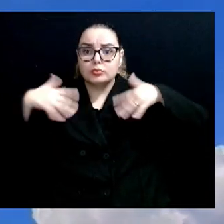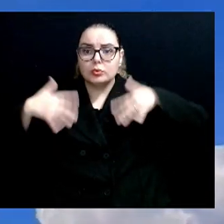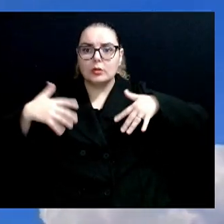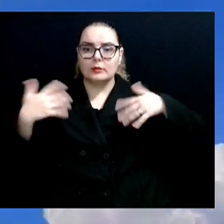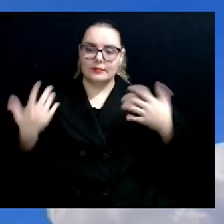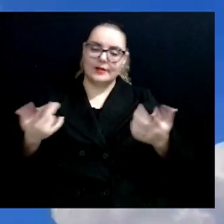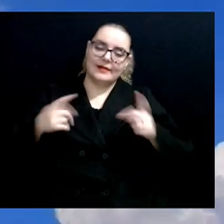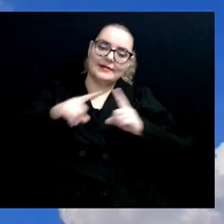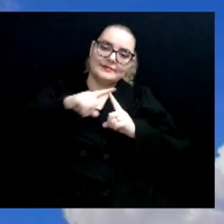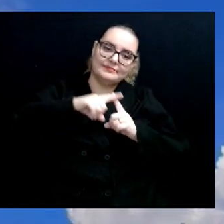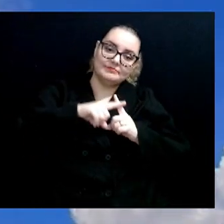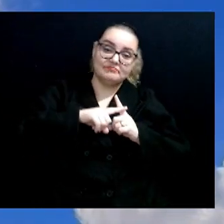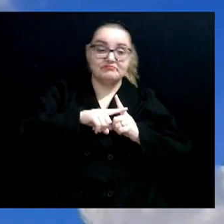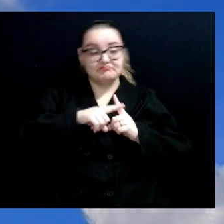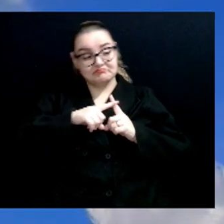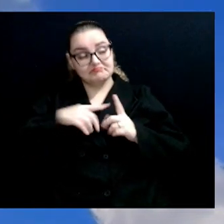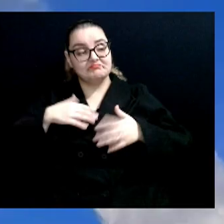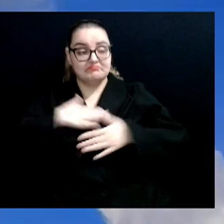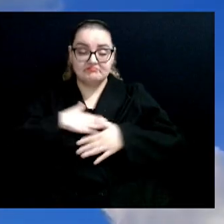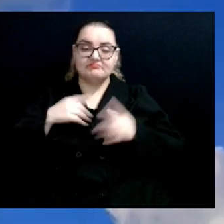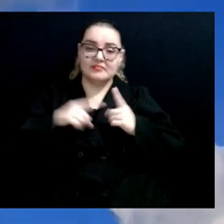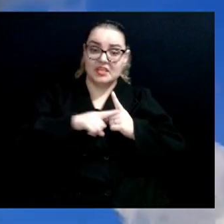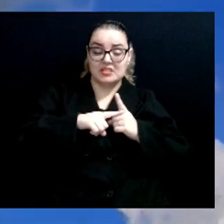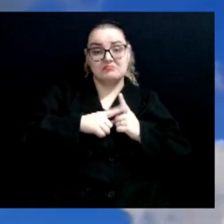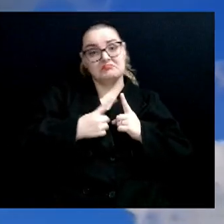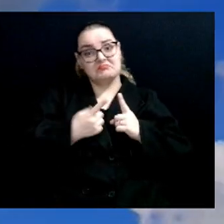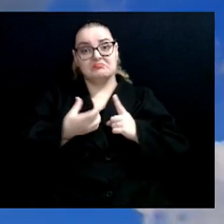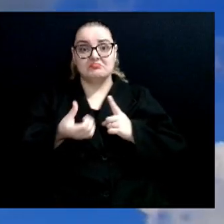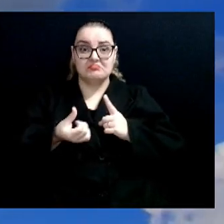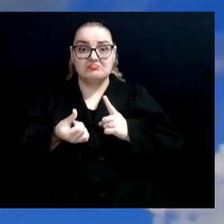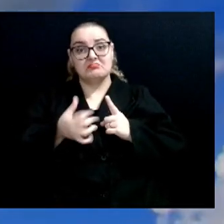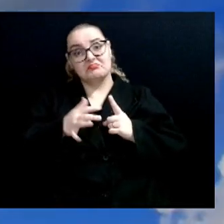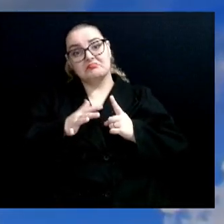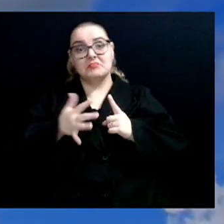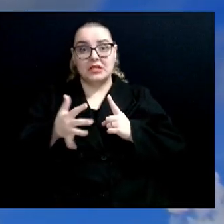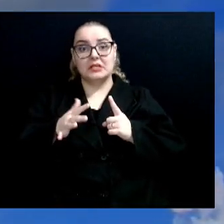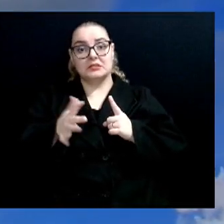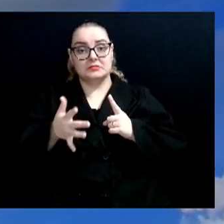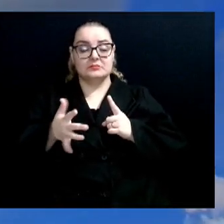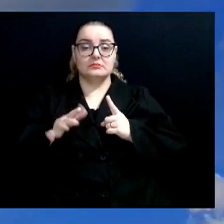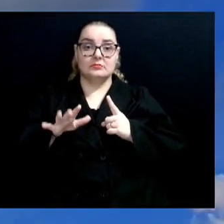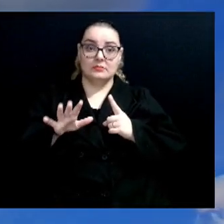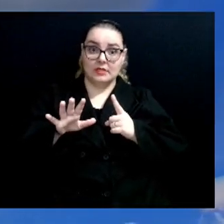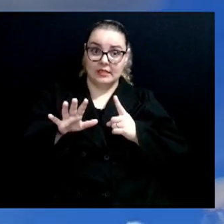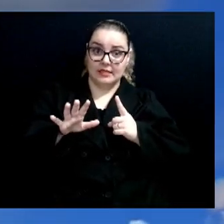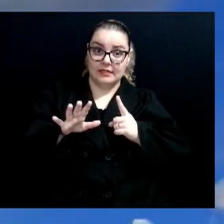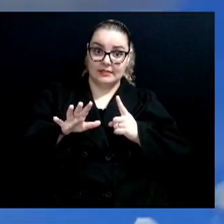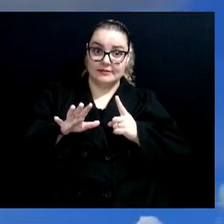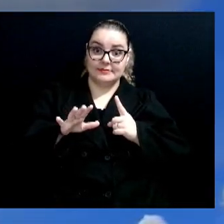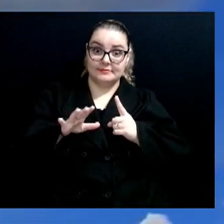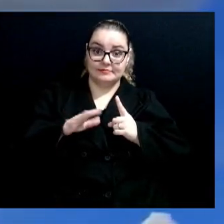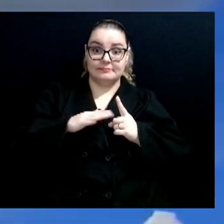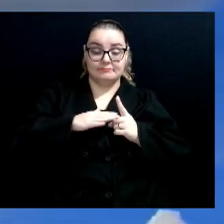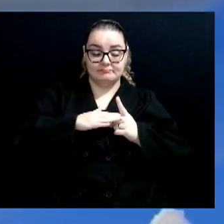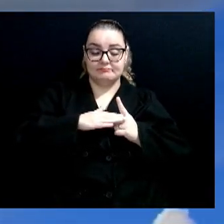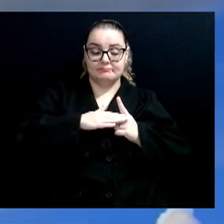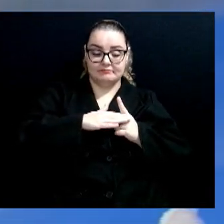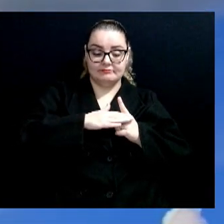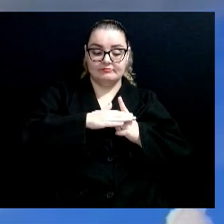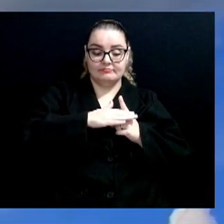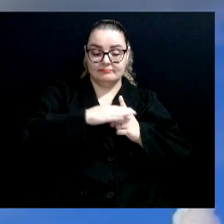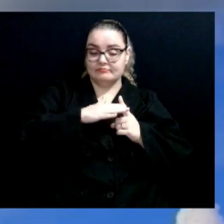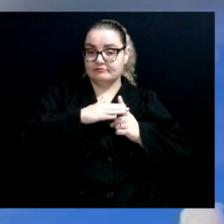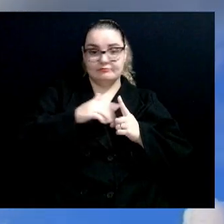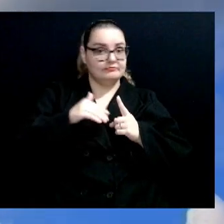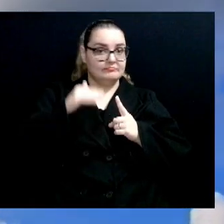até agradável, mínima foi de 16 graus, mas a tendência é que essa temperatura não se eleve não,